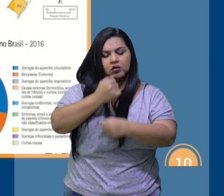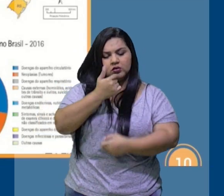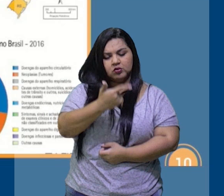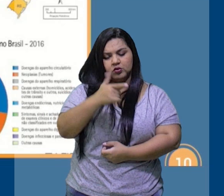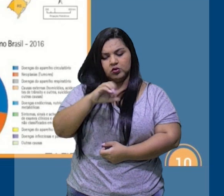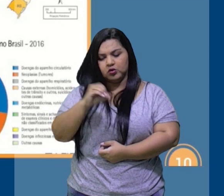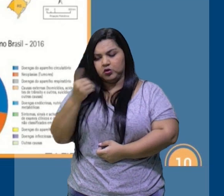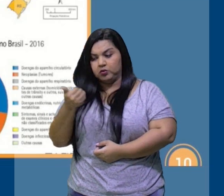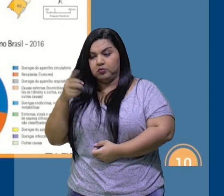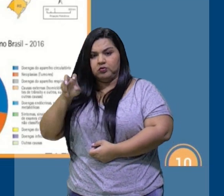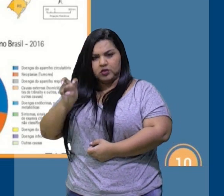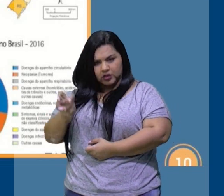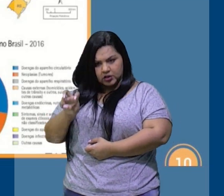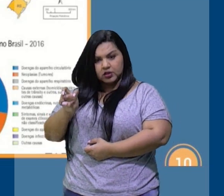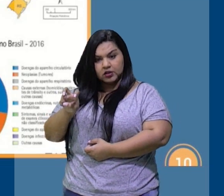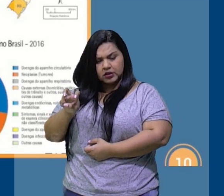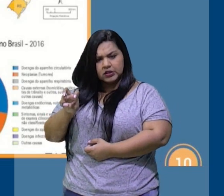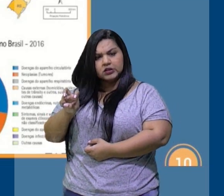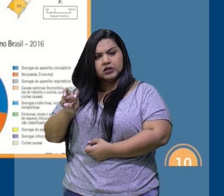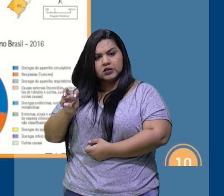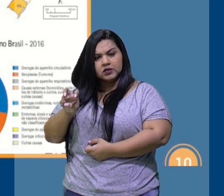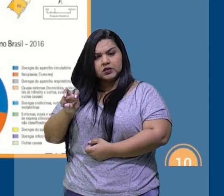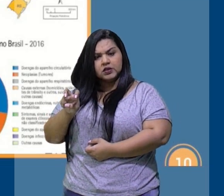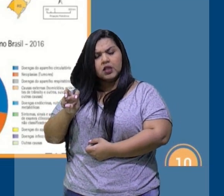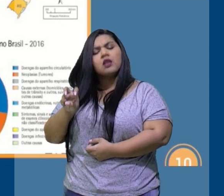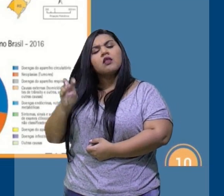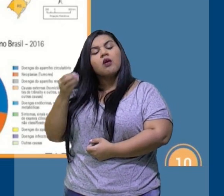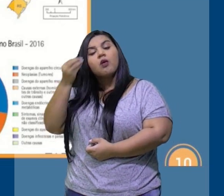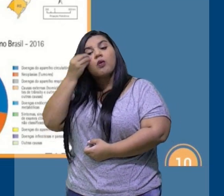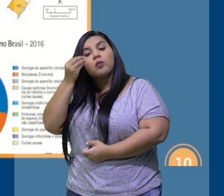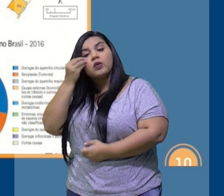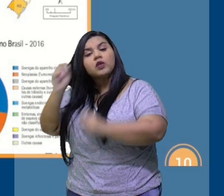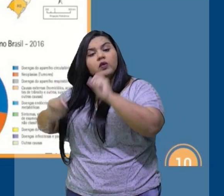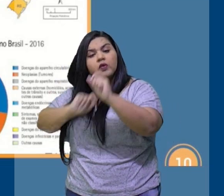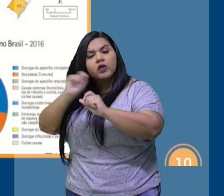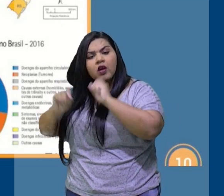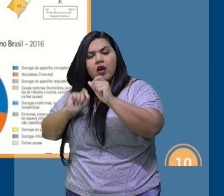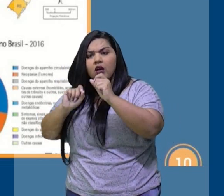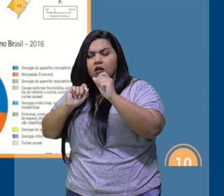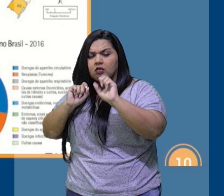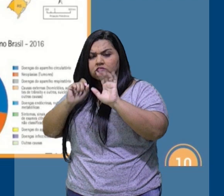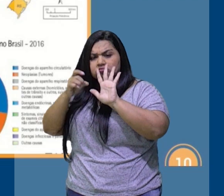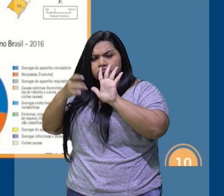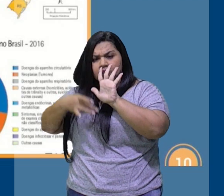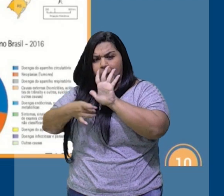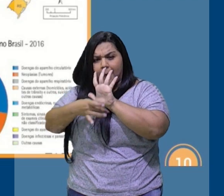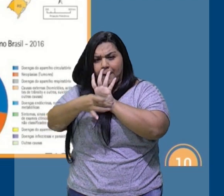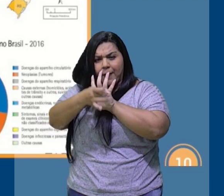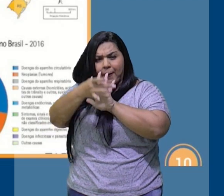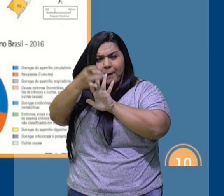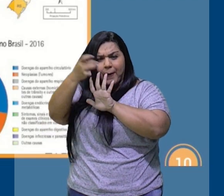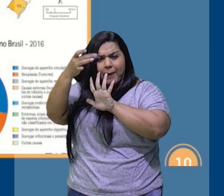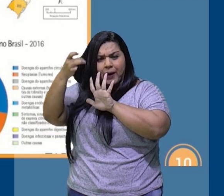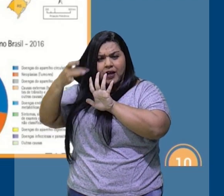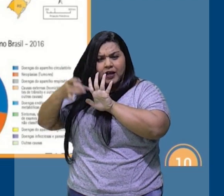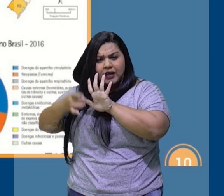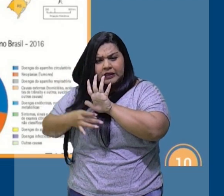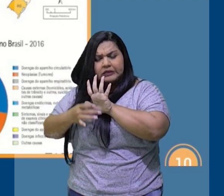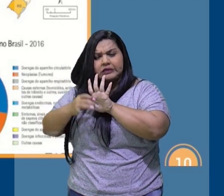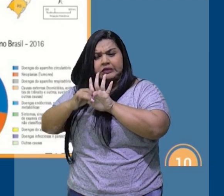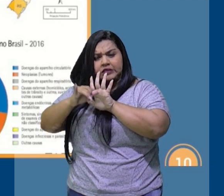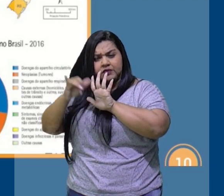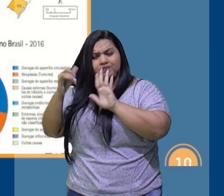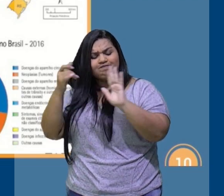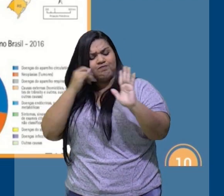eu observo a taxa de mortalidade infantil em cada um desses estados, né? Então, várias